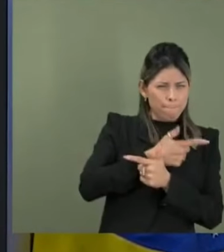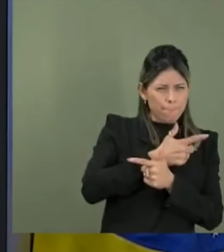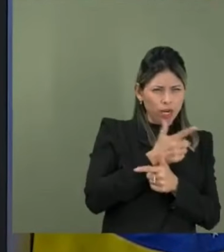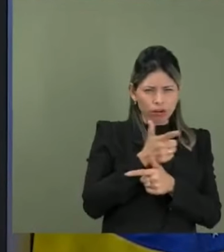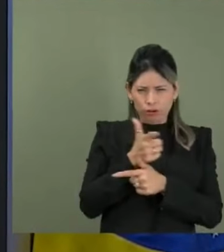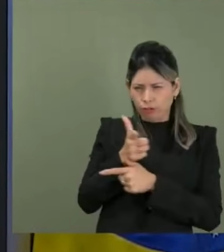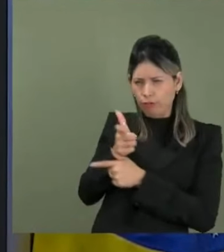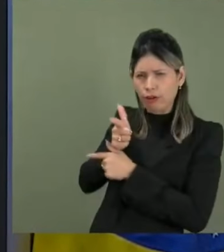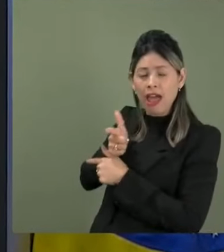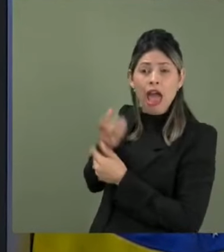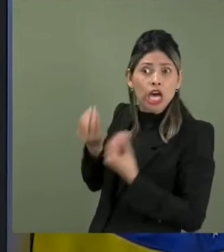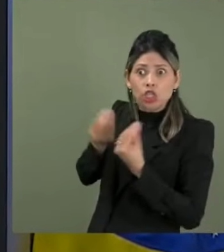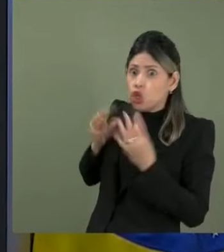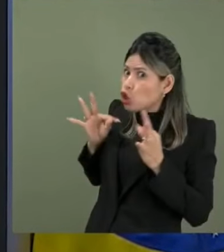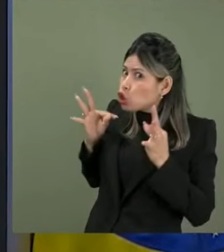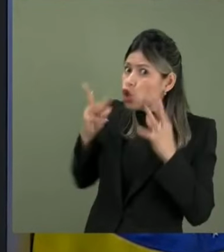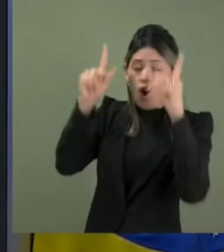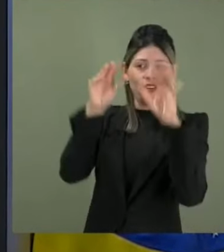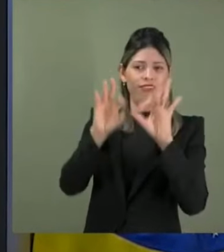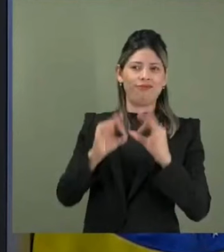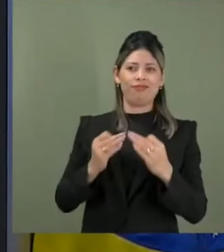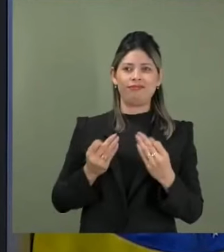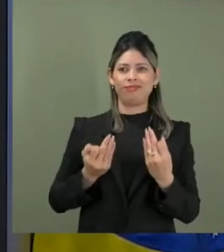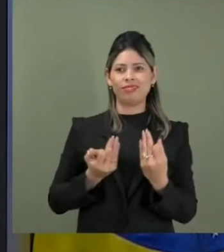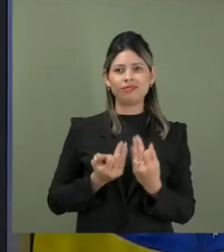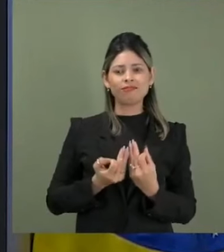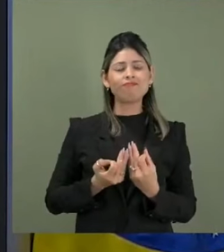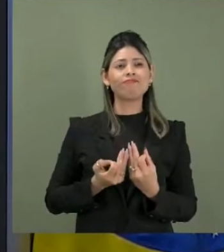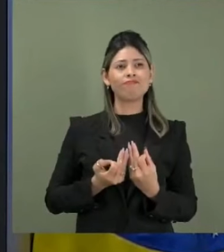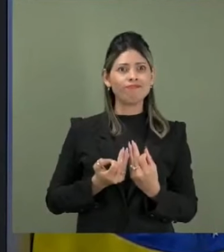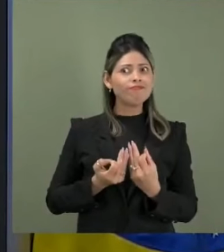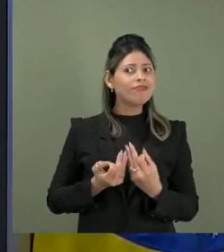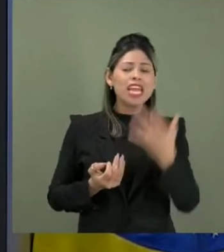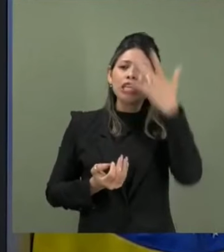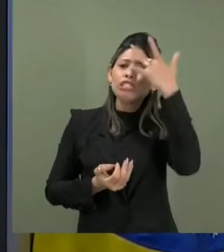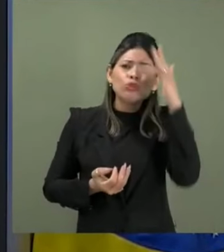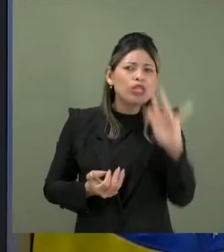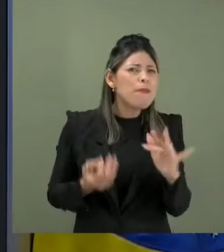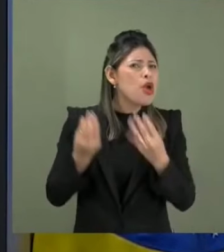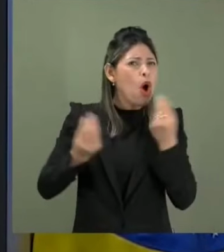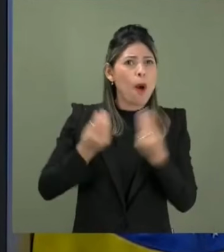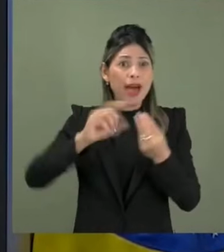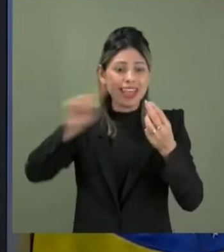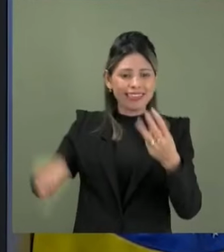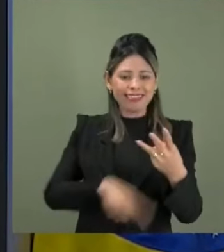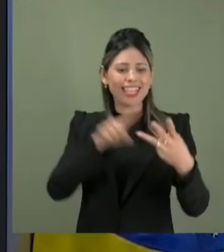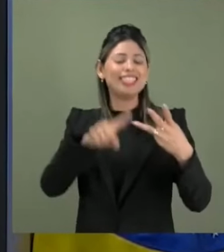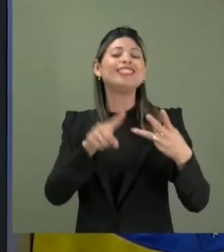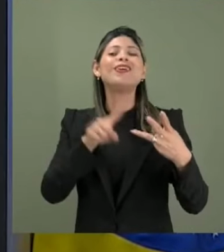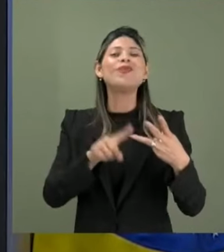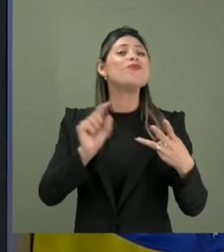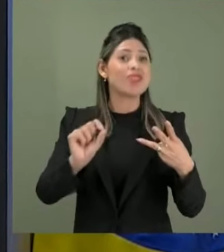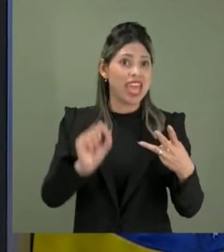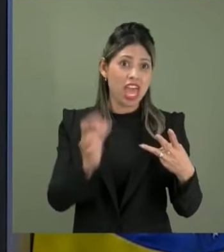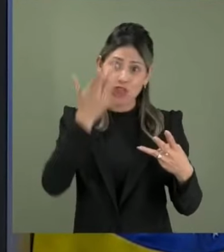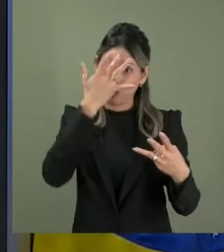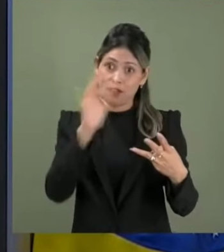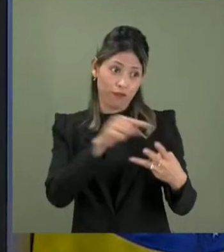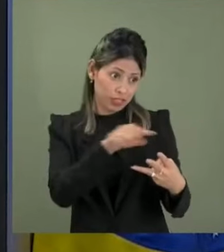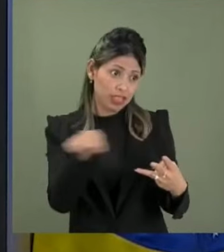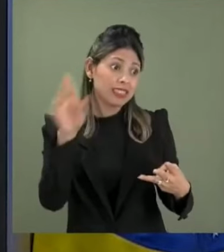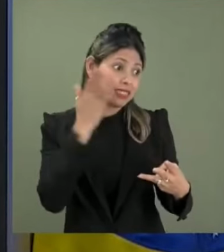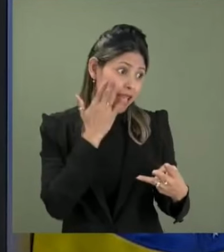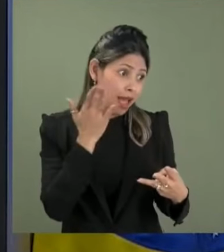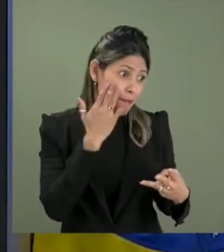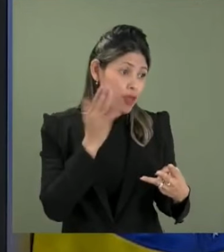família toda seria fuzilada. Não podíamos também. A terceira opção era, não sei se vocês sabem disso,